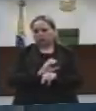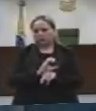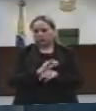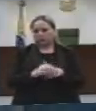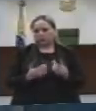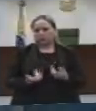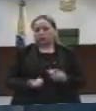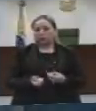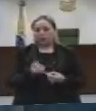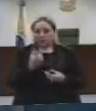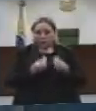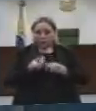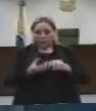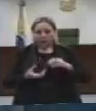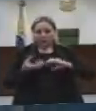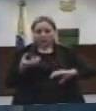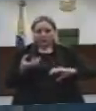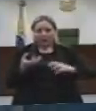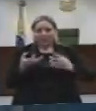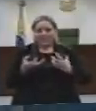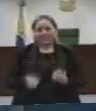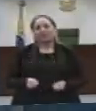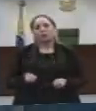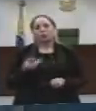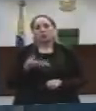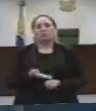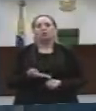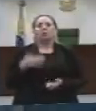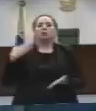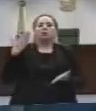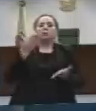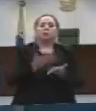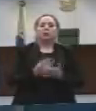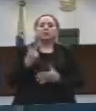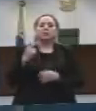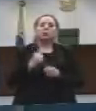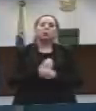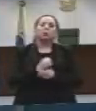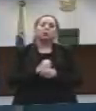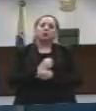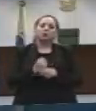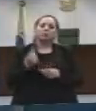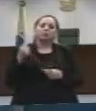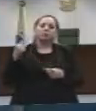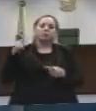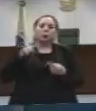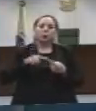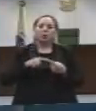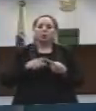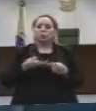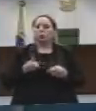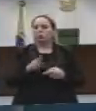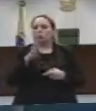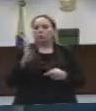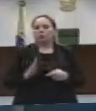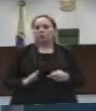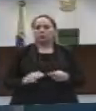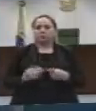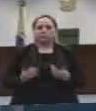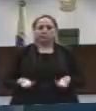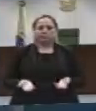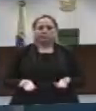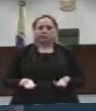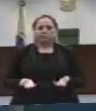Nacional acatou isso e até então estamos aí há quase 5 anos com esse acordo vigendo no Brasil que bom que estamos aí com a